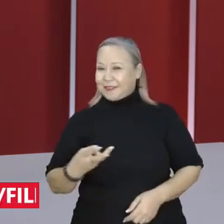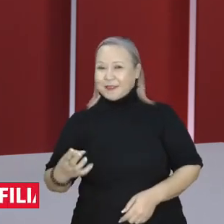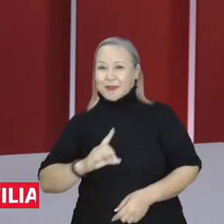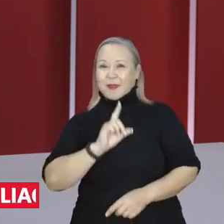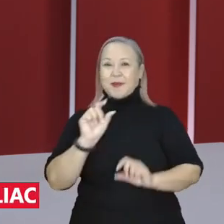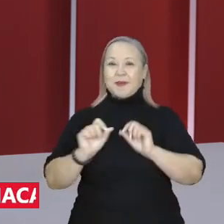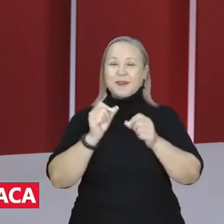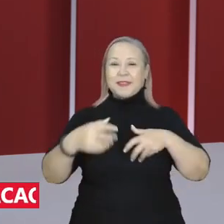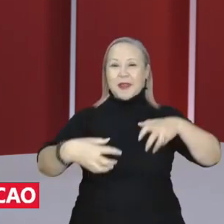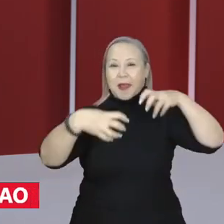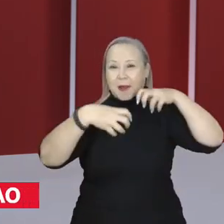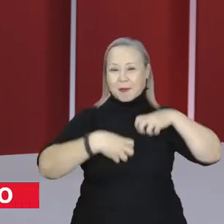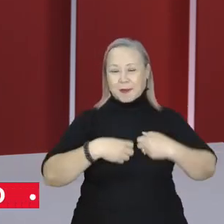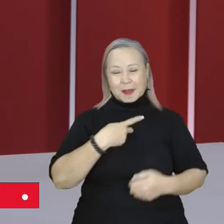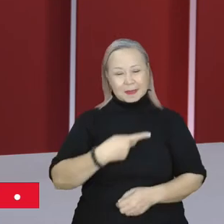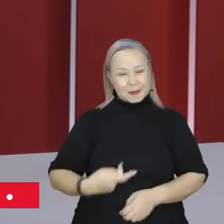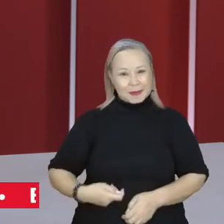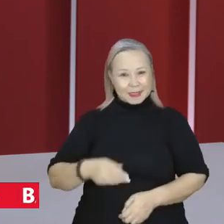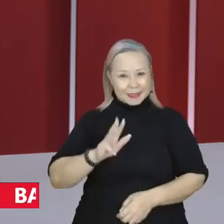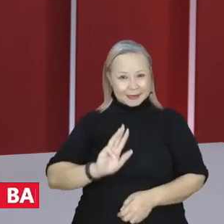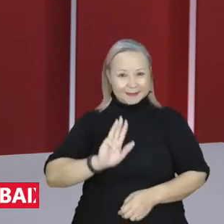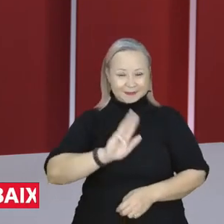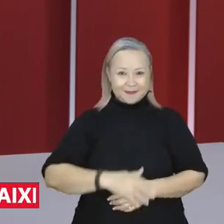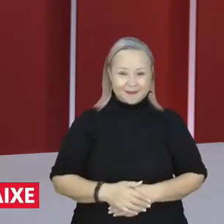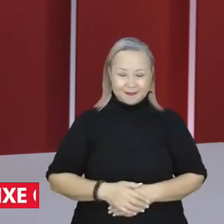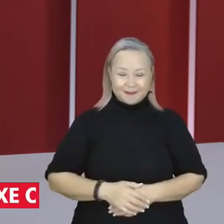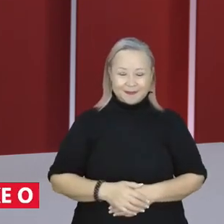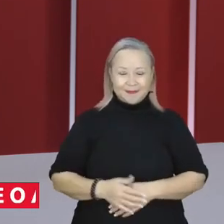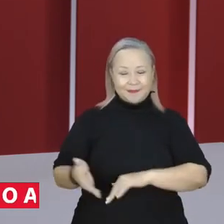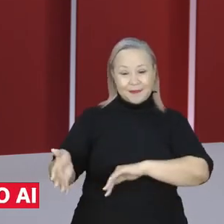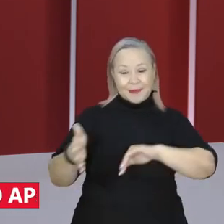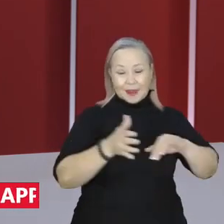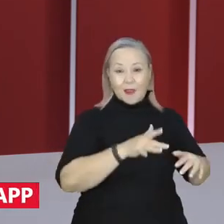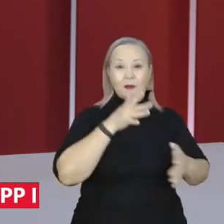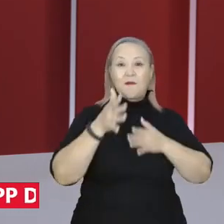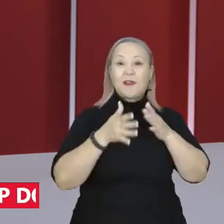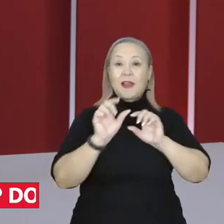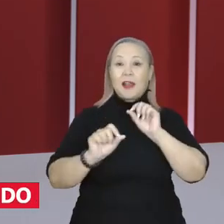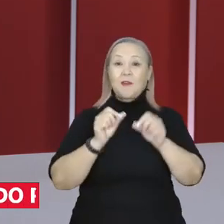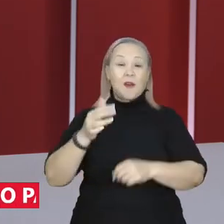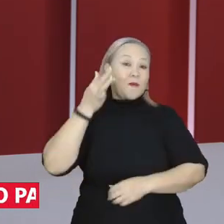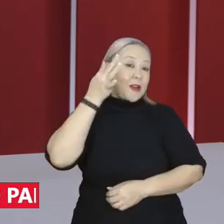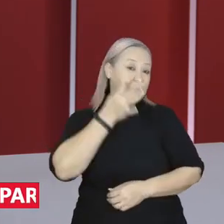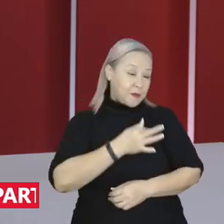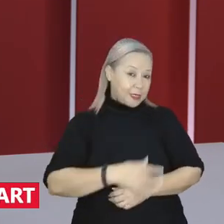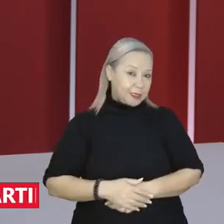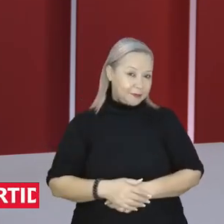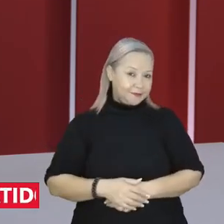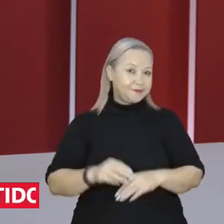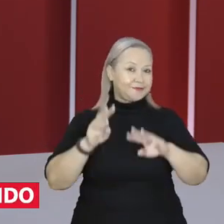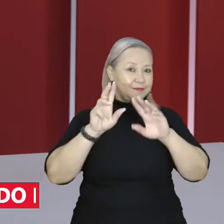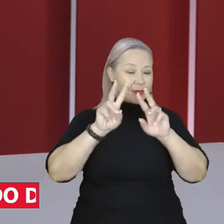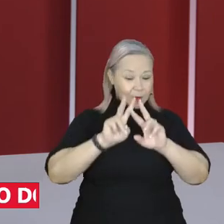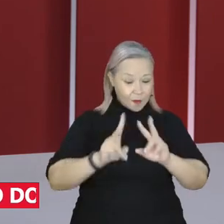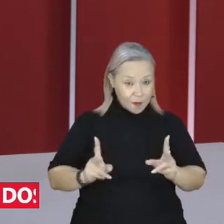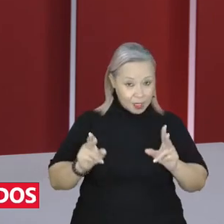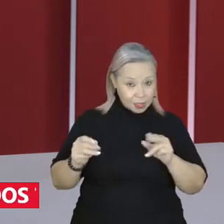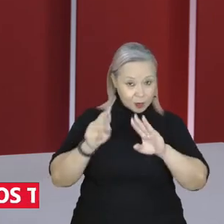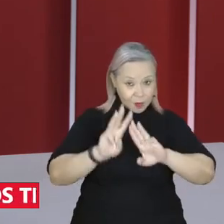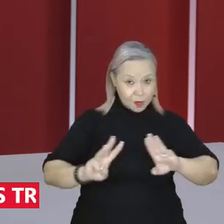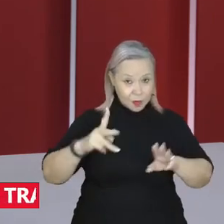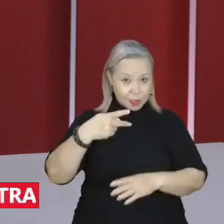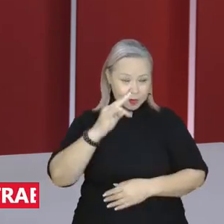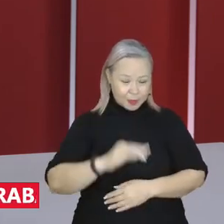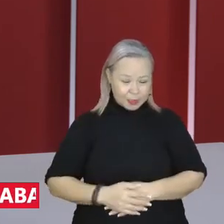Lula e vamos falar agora gente com o Fernando Brasil e de todo o portal de notícias do PT Hoje a gente vai falar de mais um